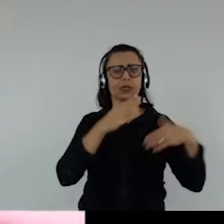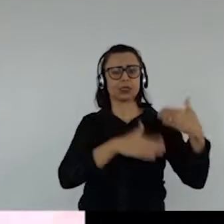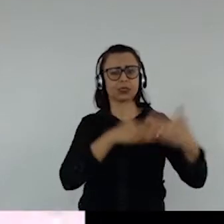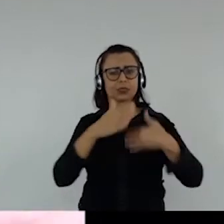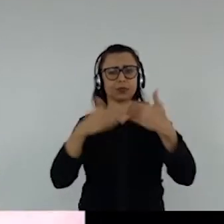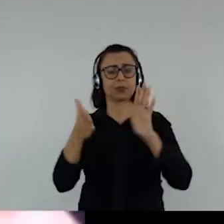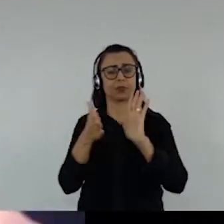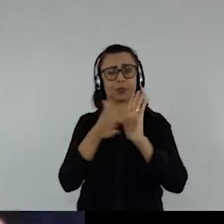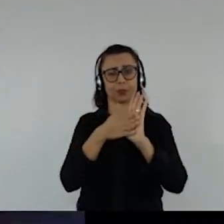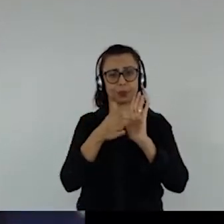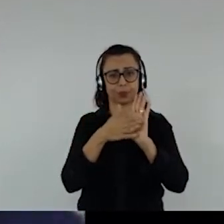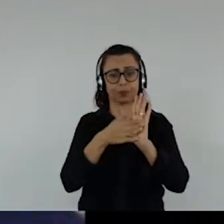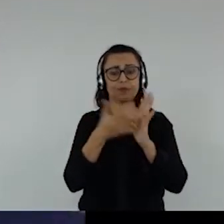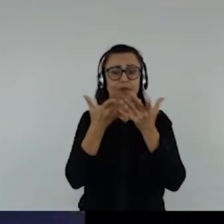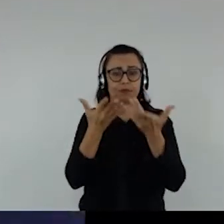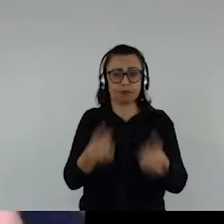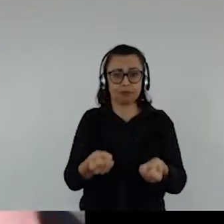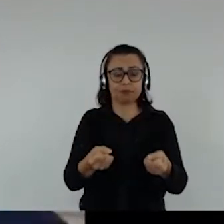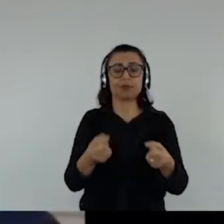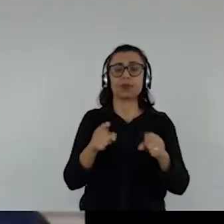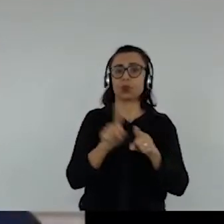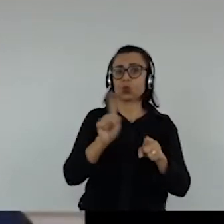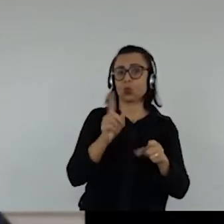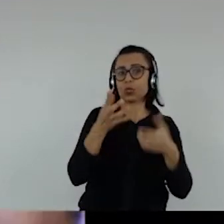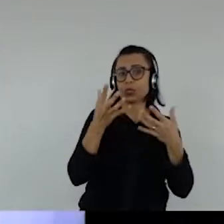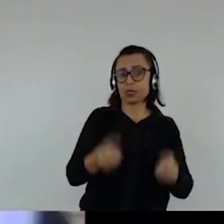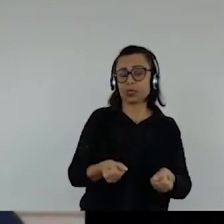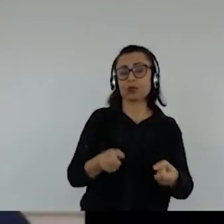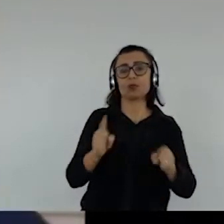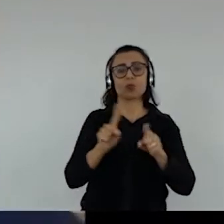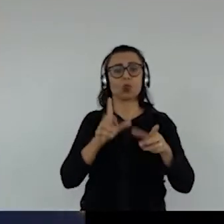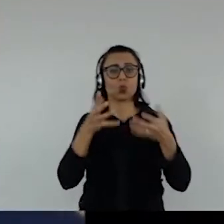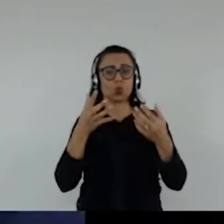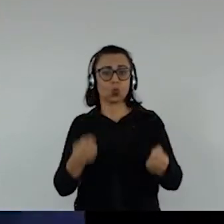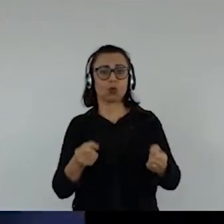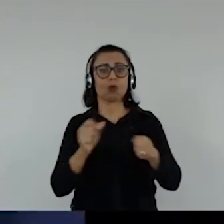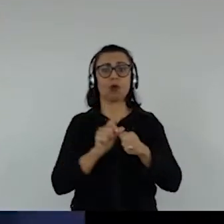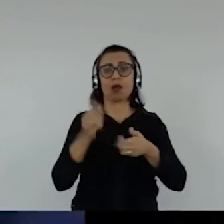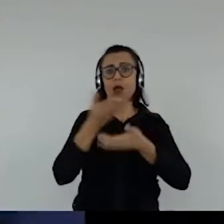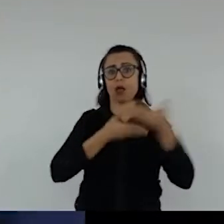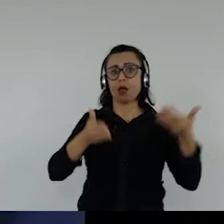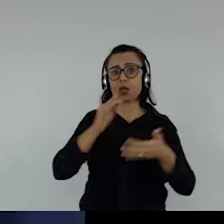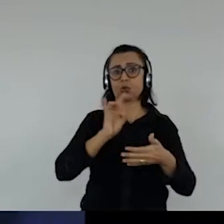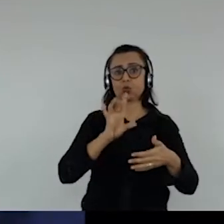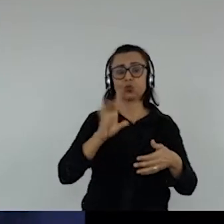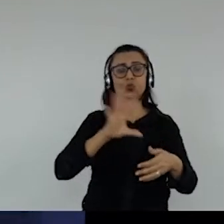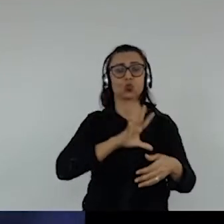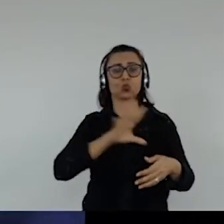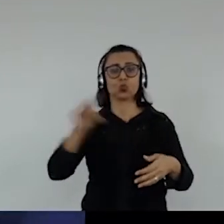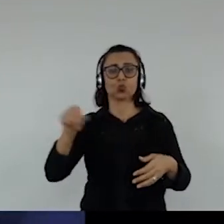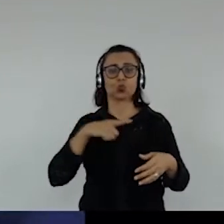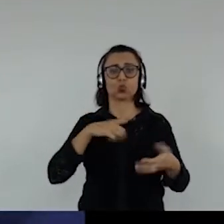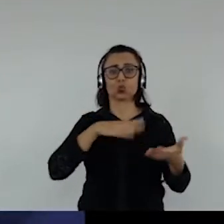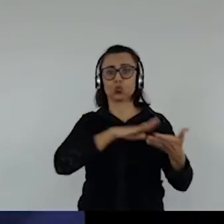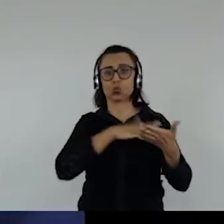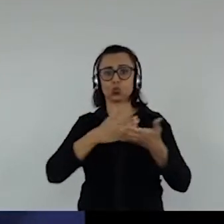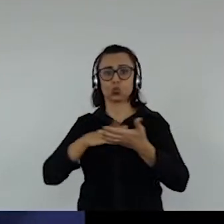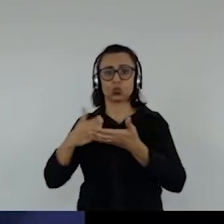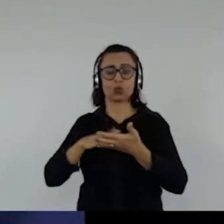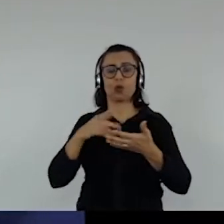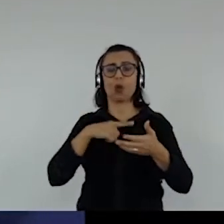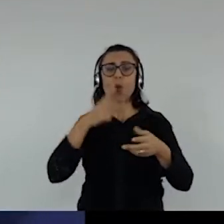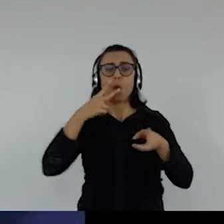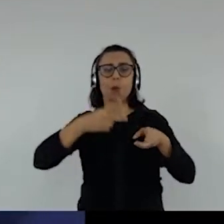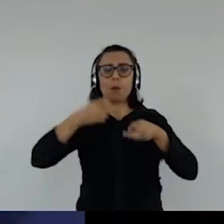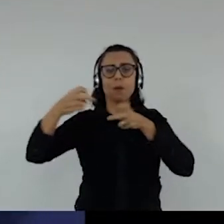a proposta, aceitação, se não aceitou, fez contra a proposta, é um novo ato individual, todos eles interpretados